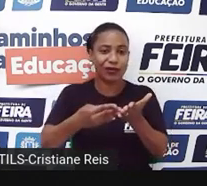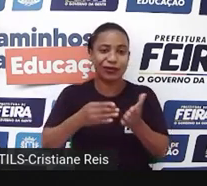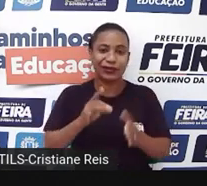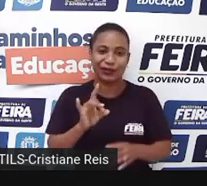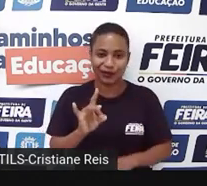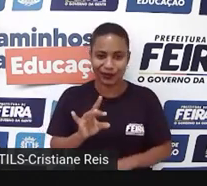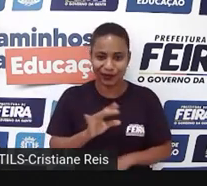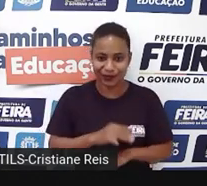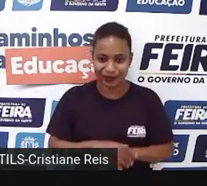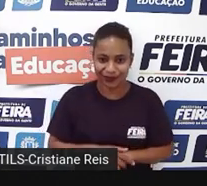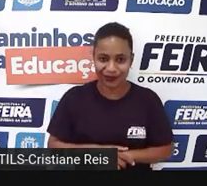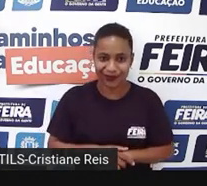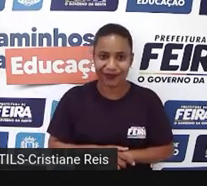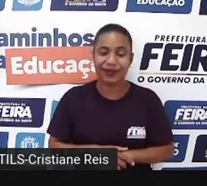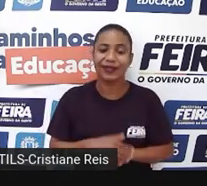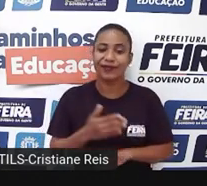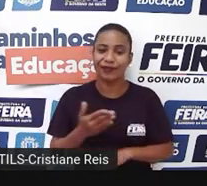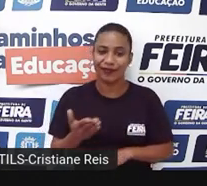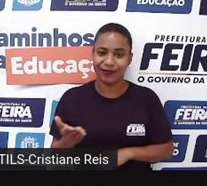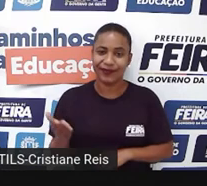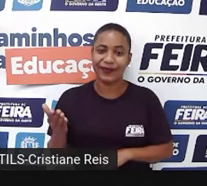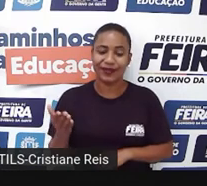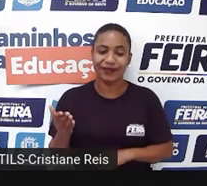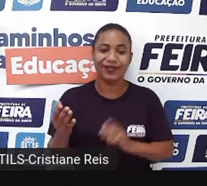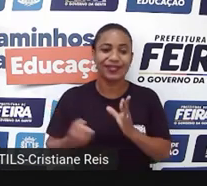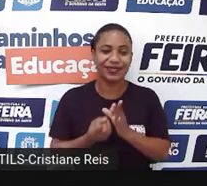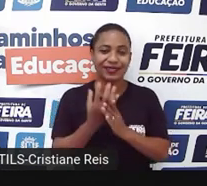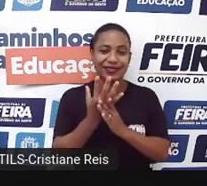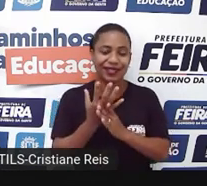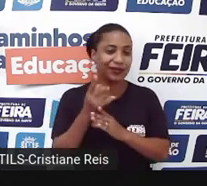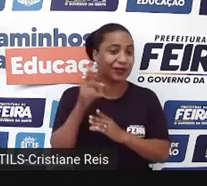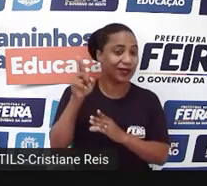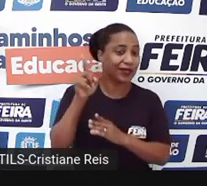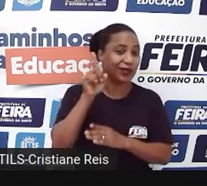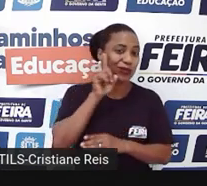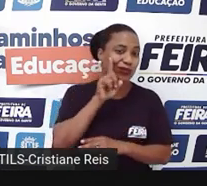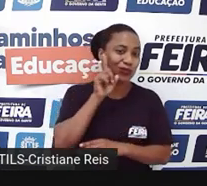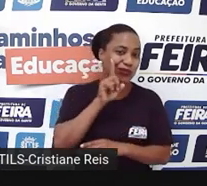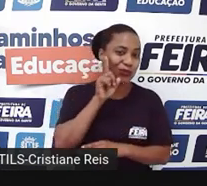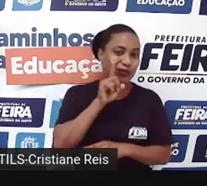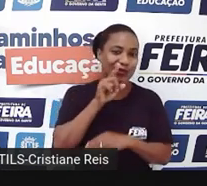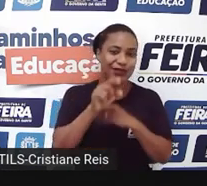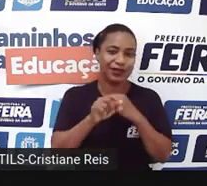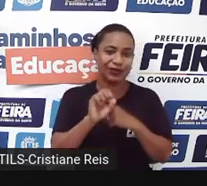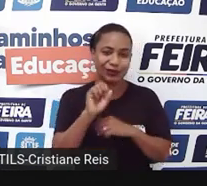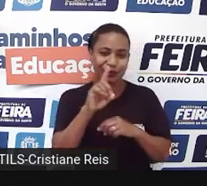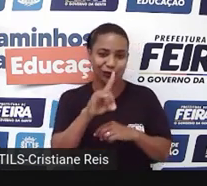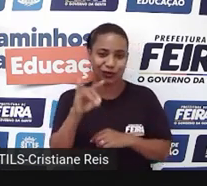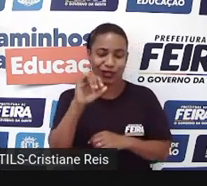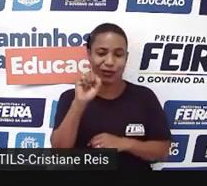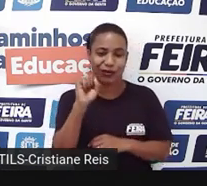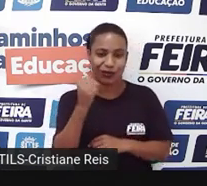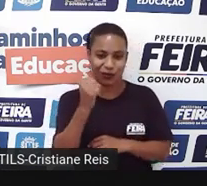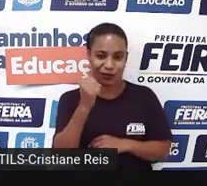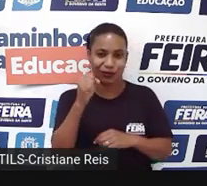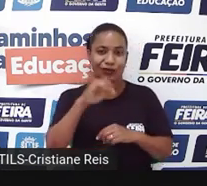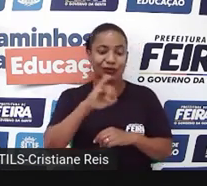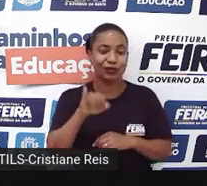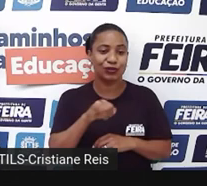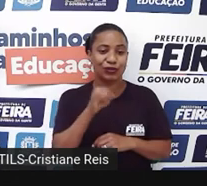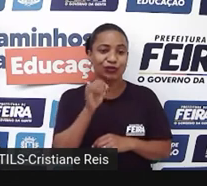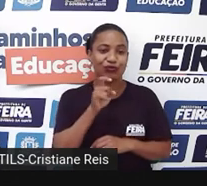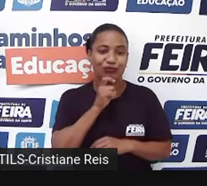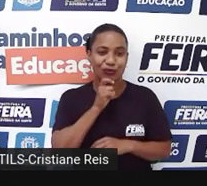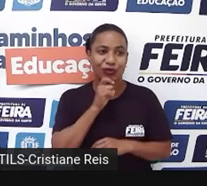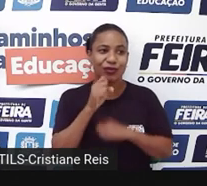filme Love and Thunder será lançado nos Estados Unidos em 8 de julho de 2022. E eu fico